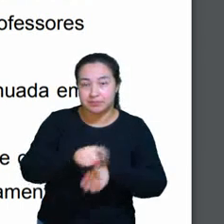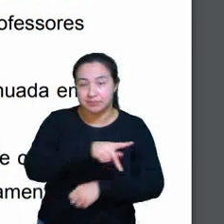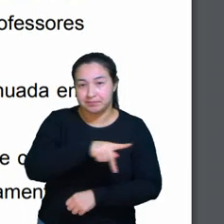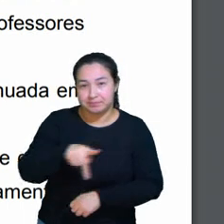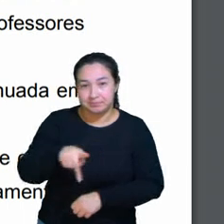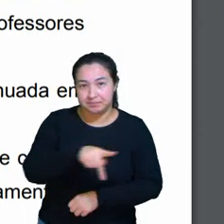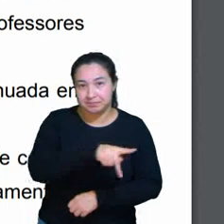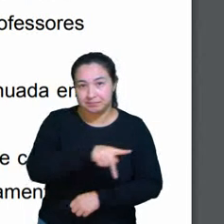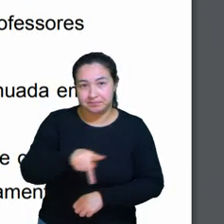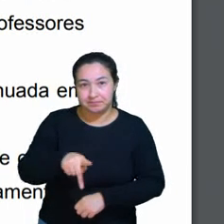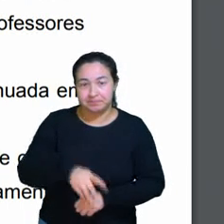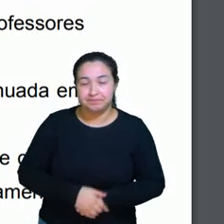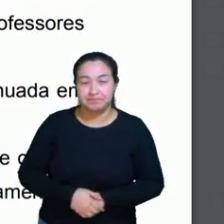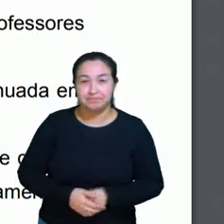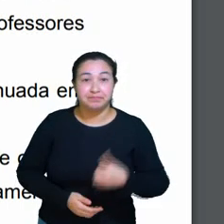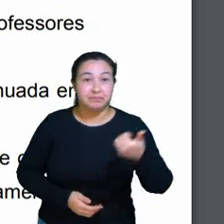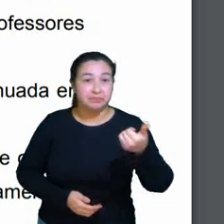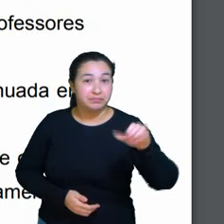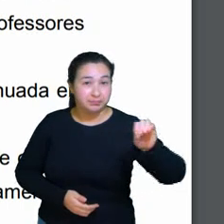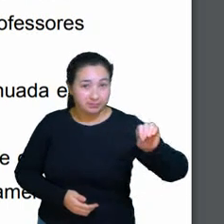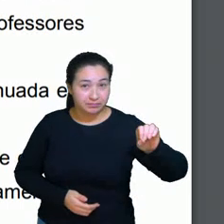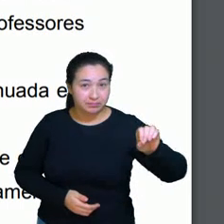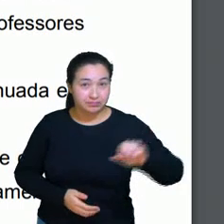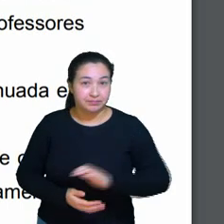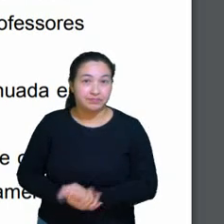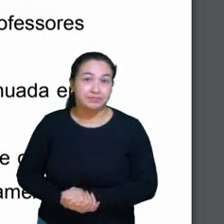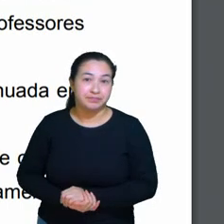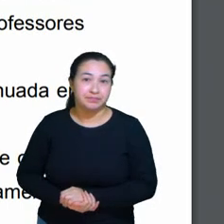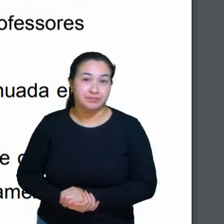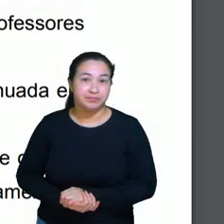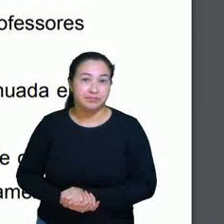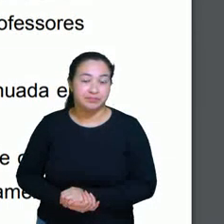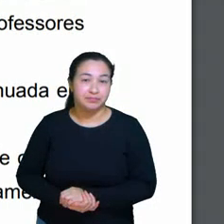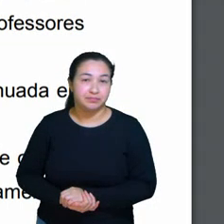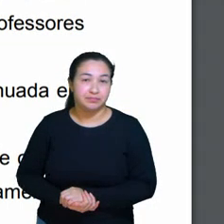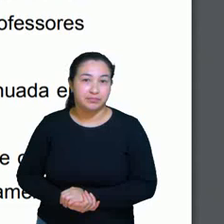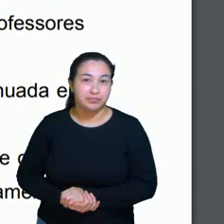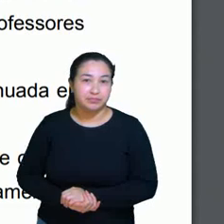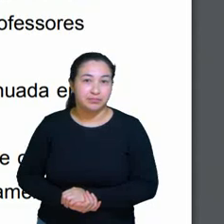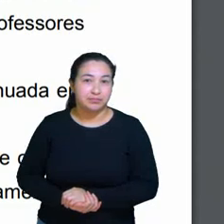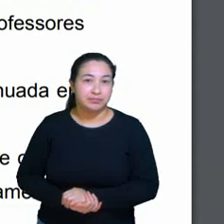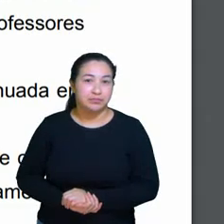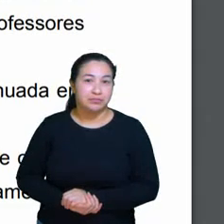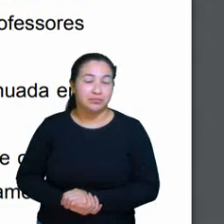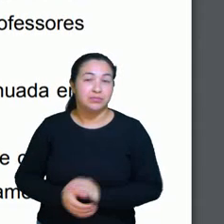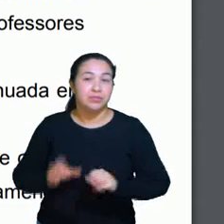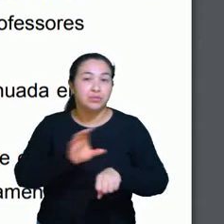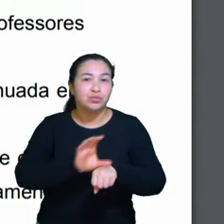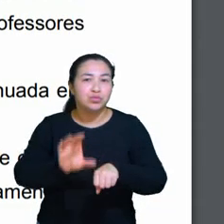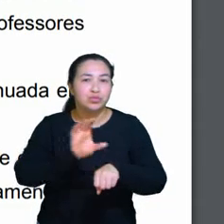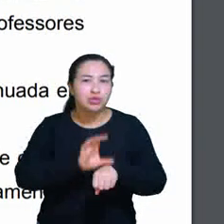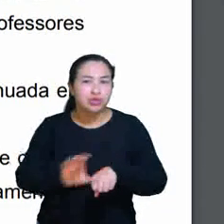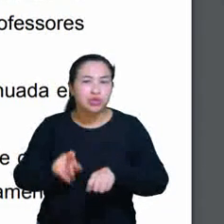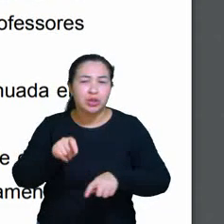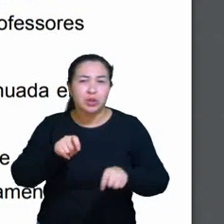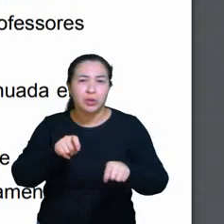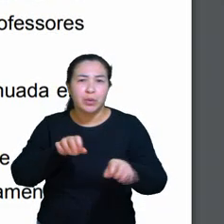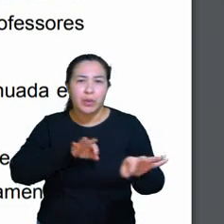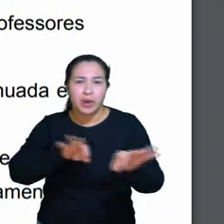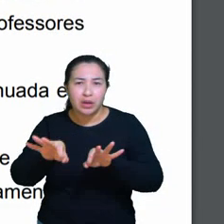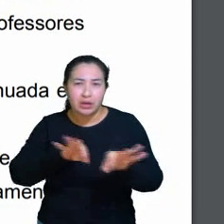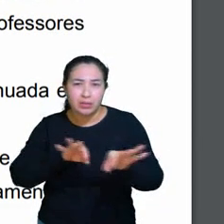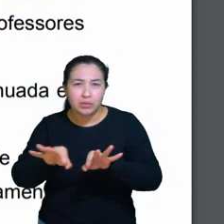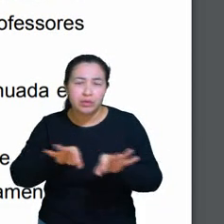professores 10mo subsidiar a elaboração e monitoramento dos